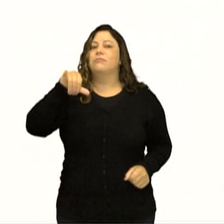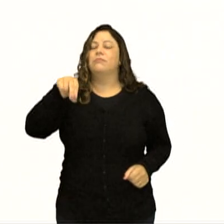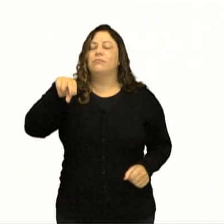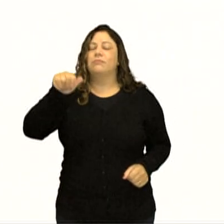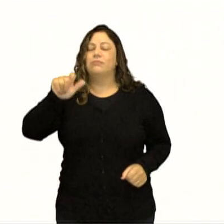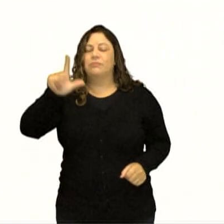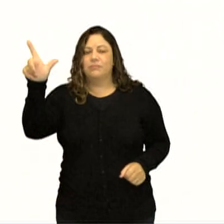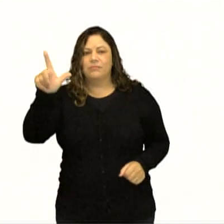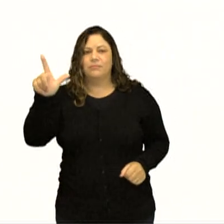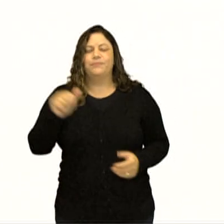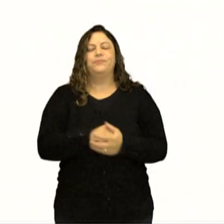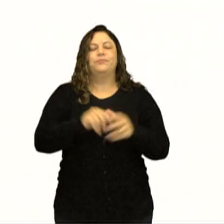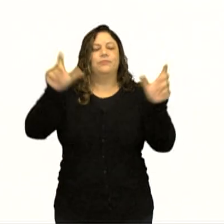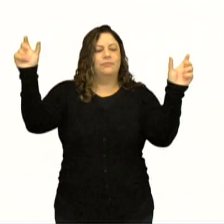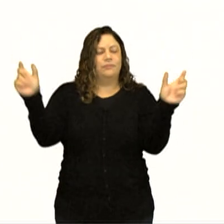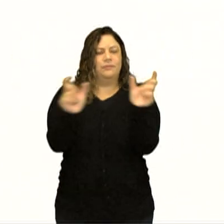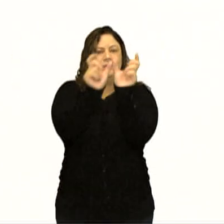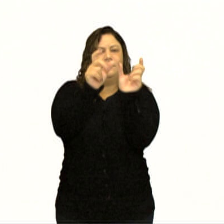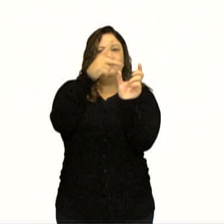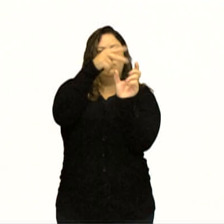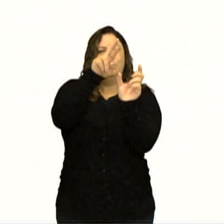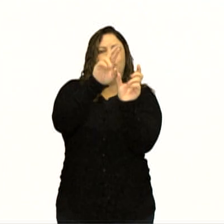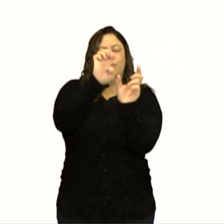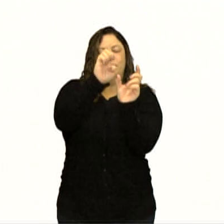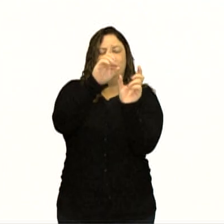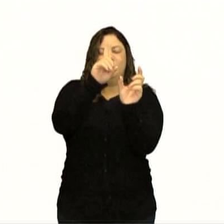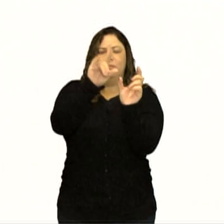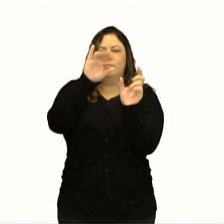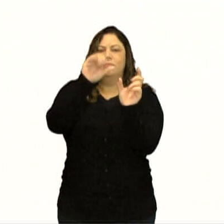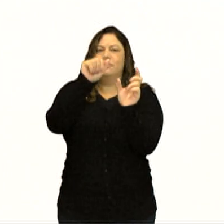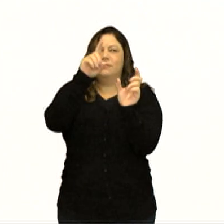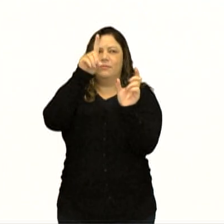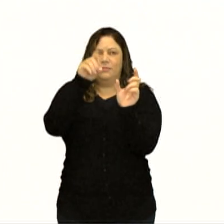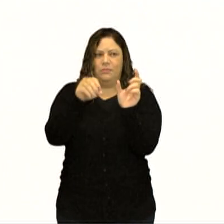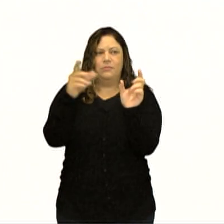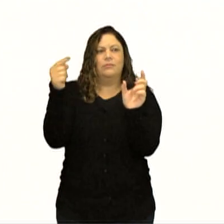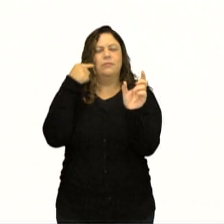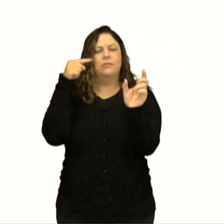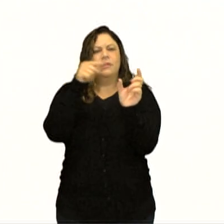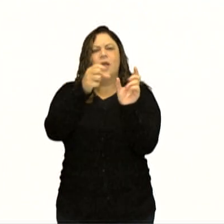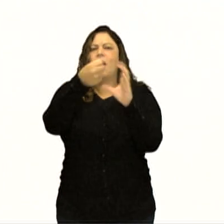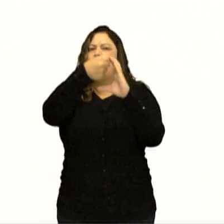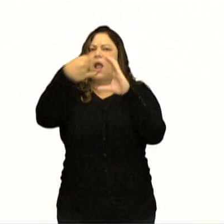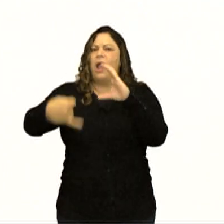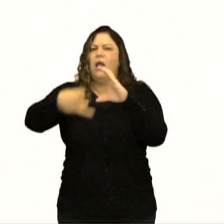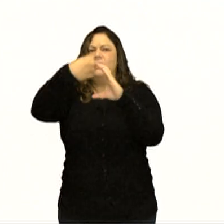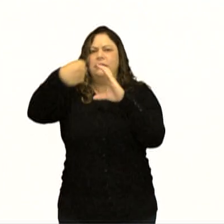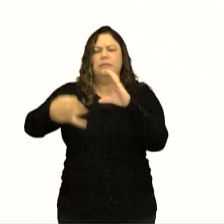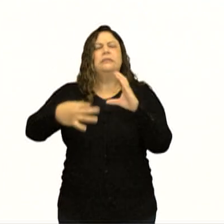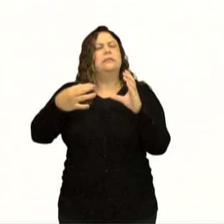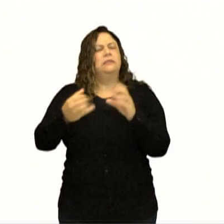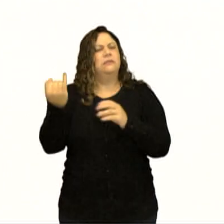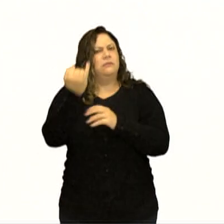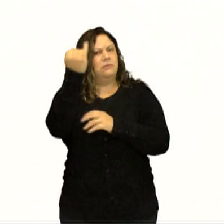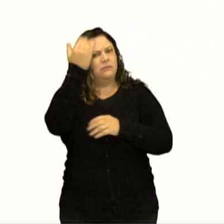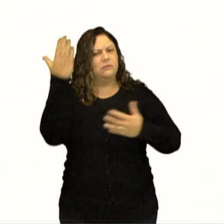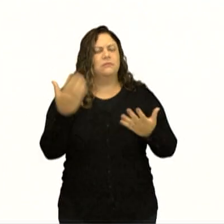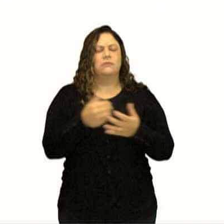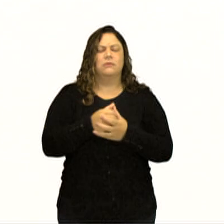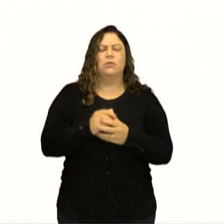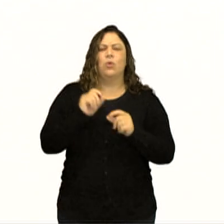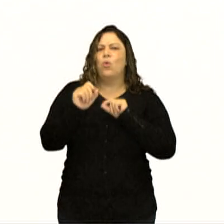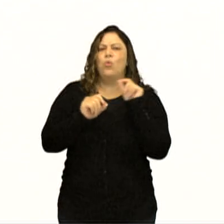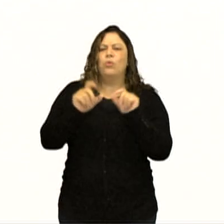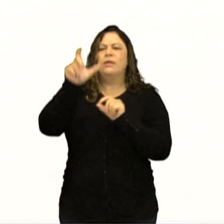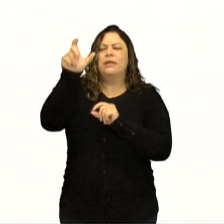na estrutura de qualquer texto, principalmente em um conto, onde é necessário dizer características do personagem, dizer ações que o